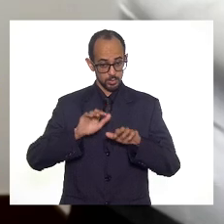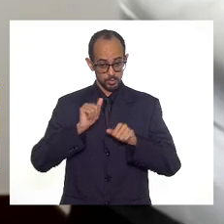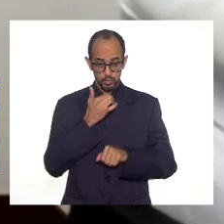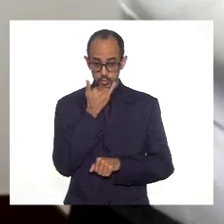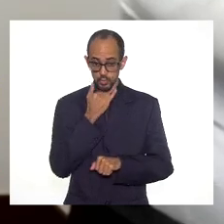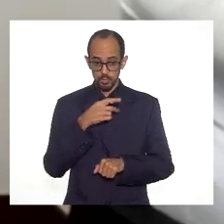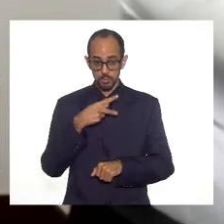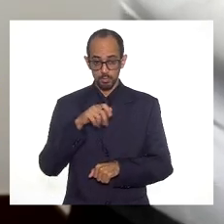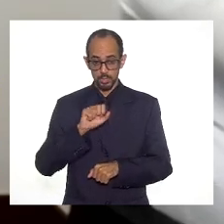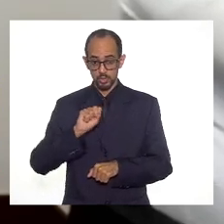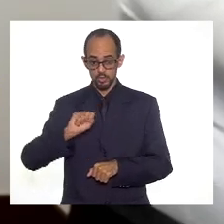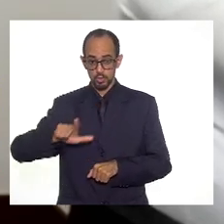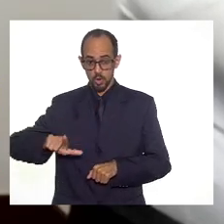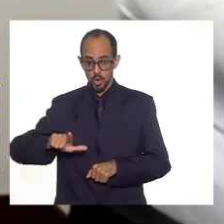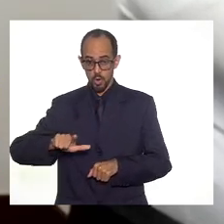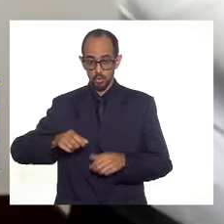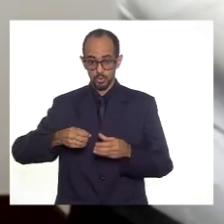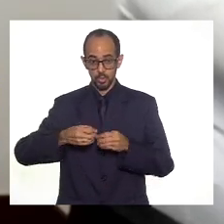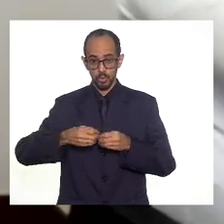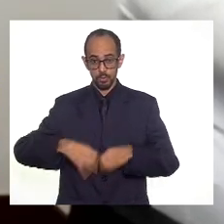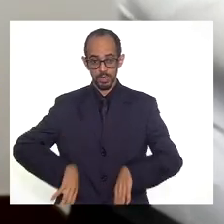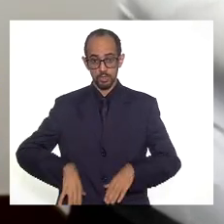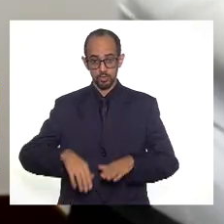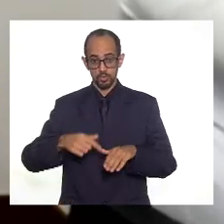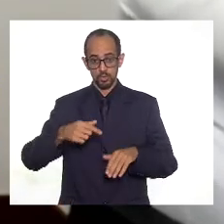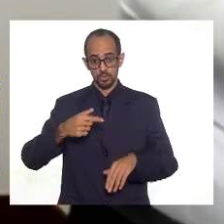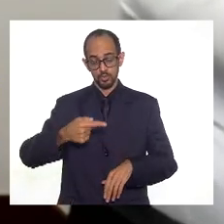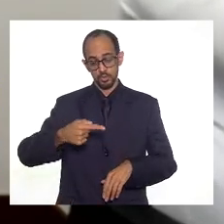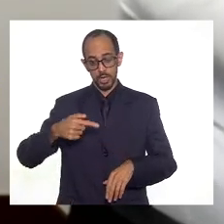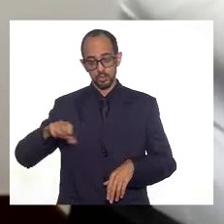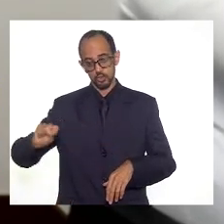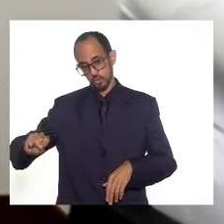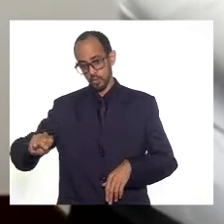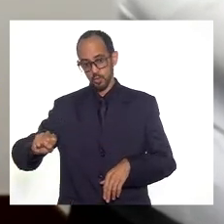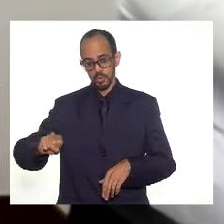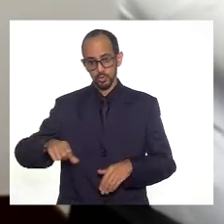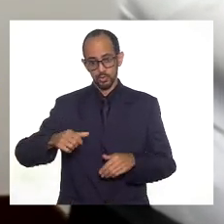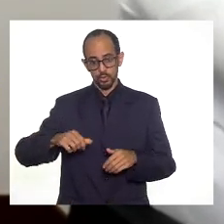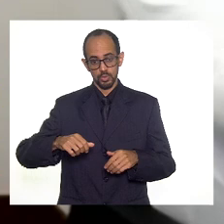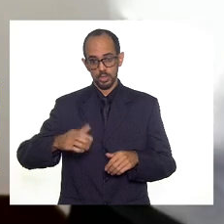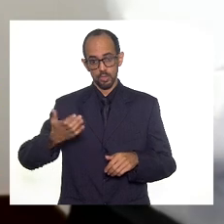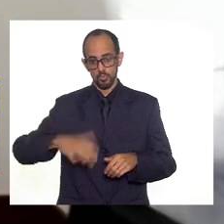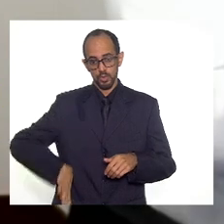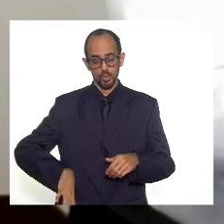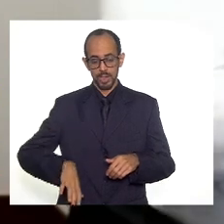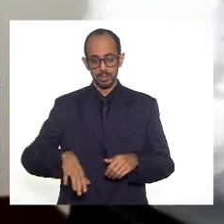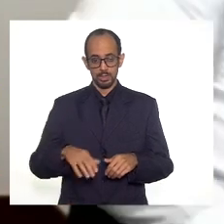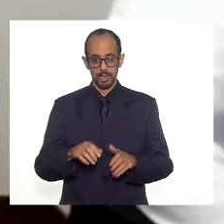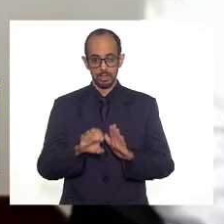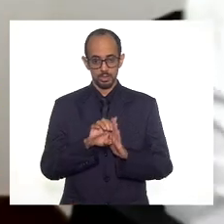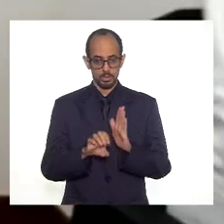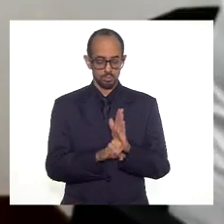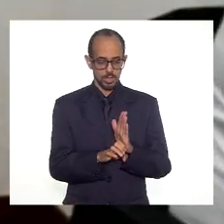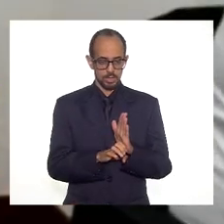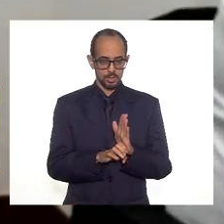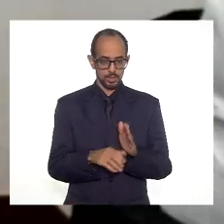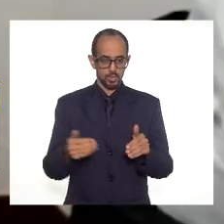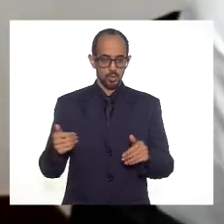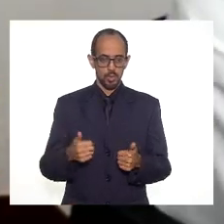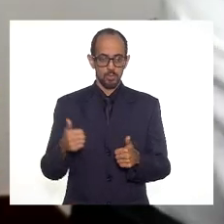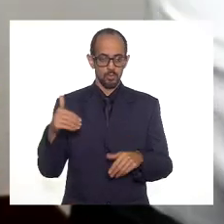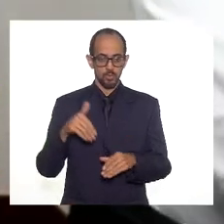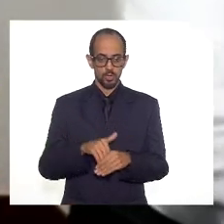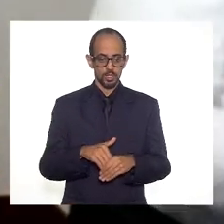bancada do PSOL, estão prejudicados os destaques 7 e 8, tá, okay? Que foram rejeitadas as emendas. Então, em votação, substitutivo da CCJ, conforme o